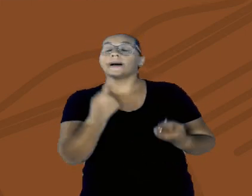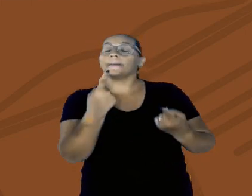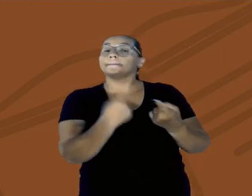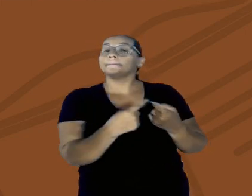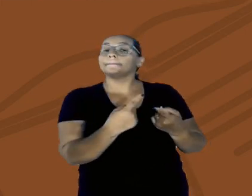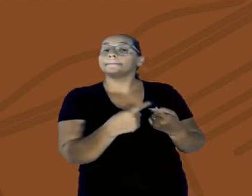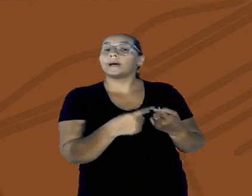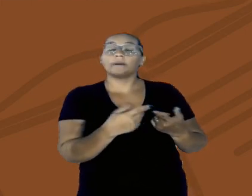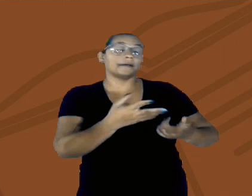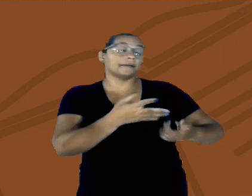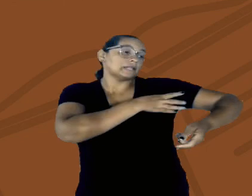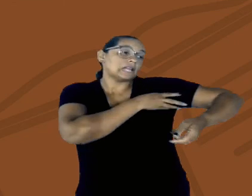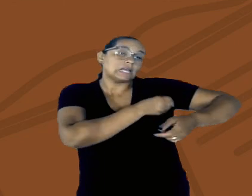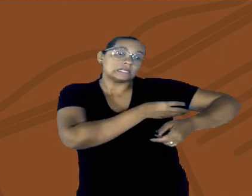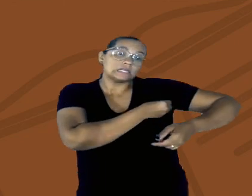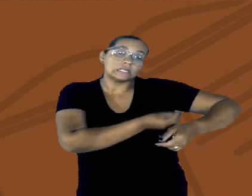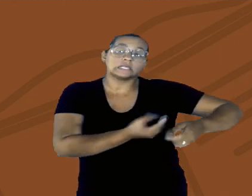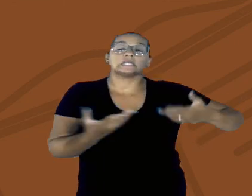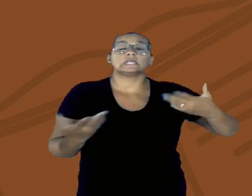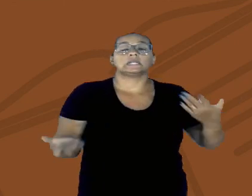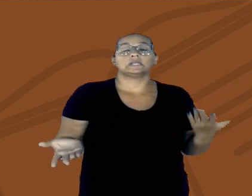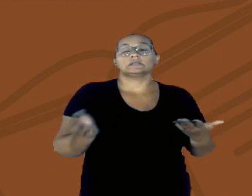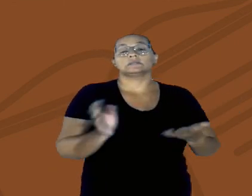aparecimento de pelos nas axilas,